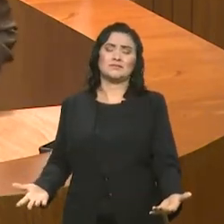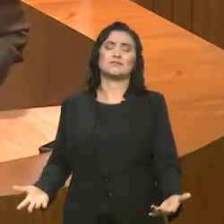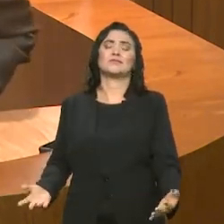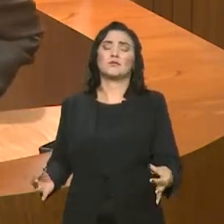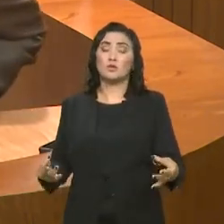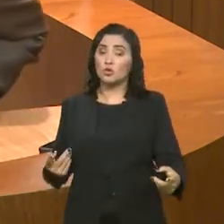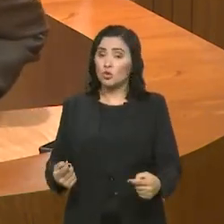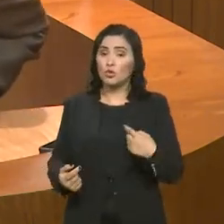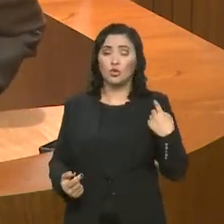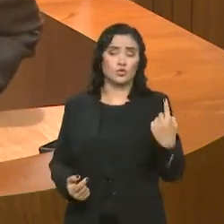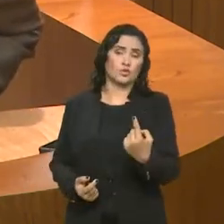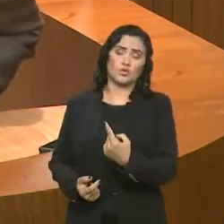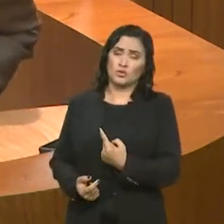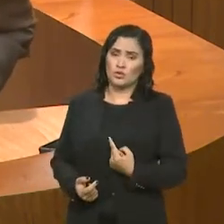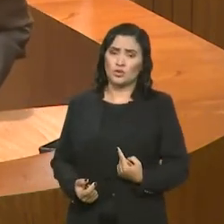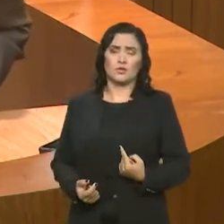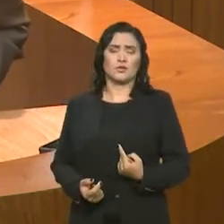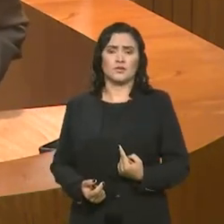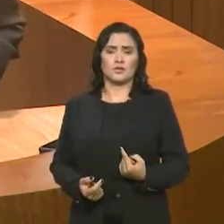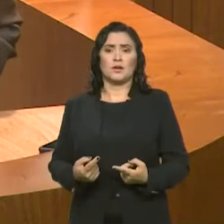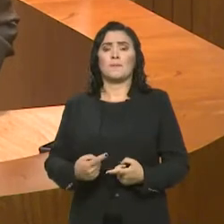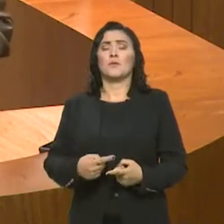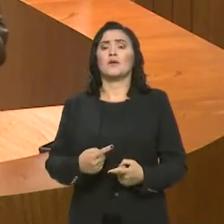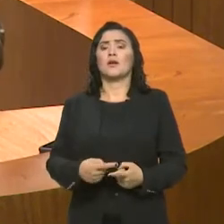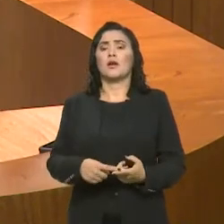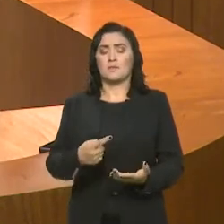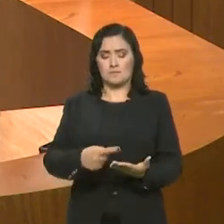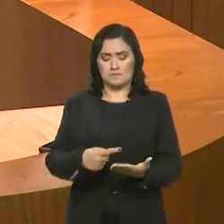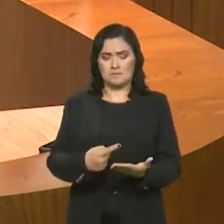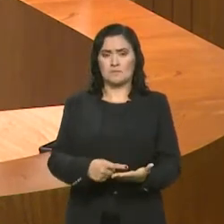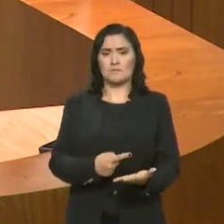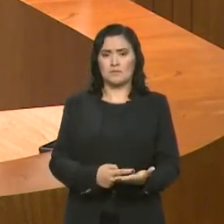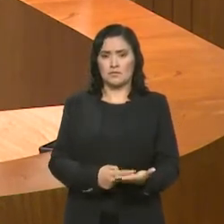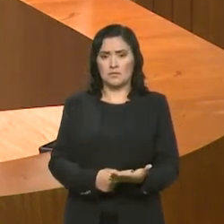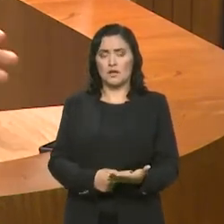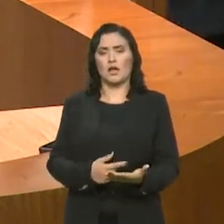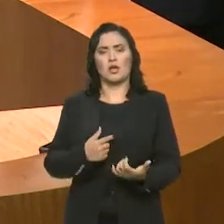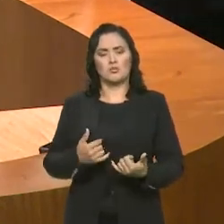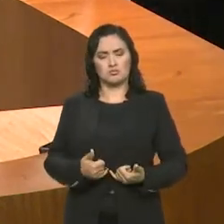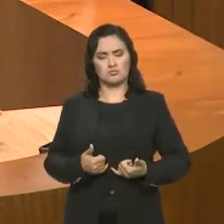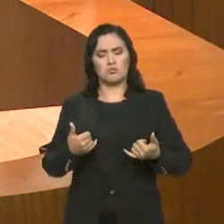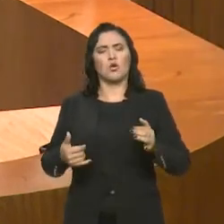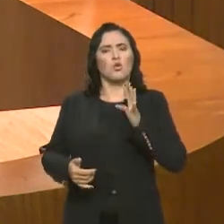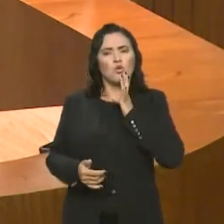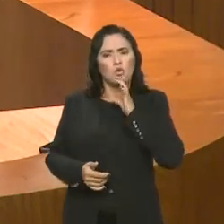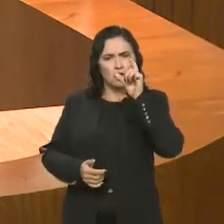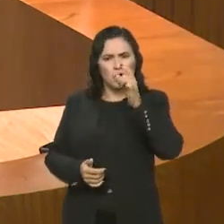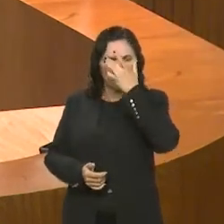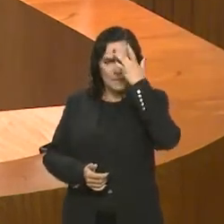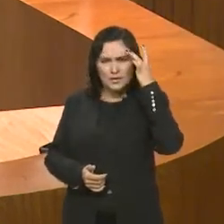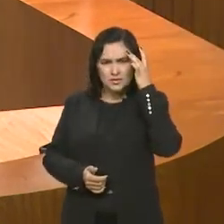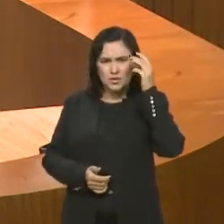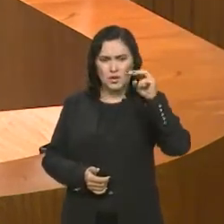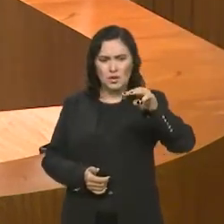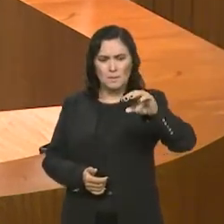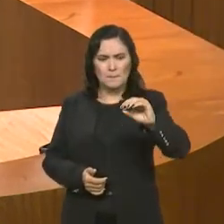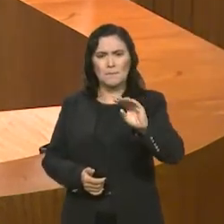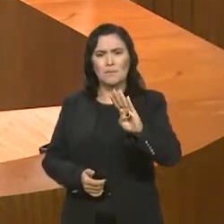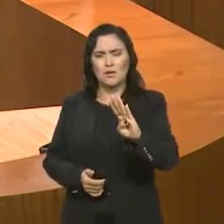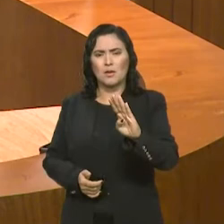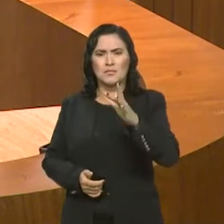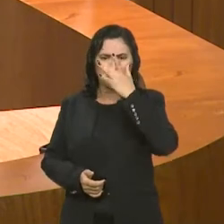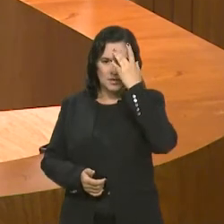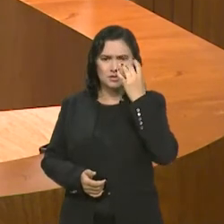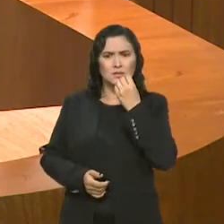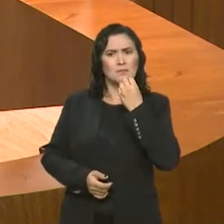foi feito um pacto aqui, eu saí até animado, conheço todo mundo da MOB, são gente importante, gente boa,